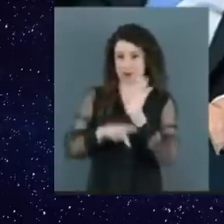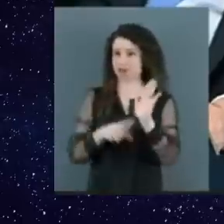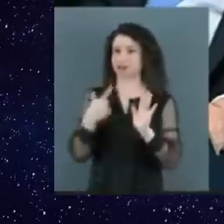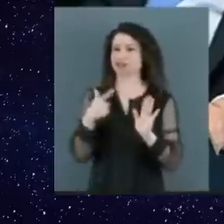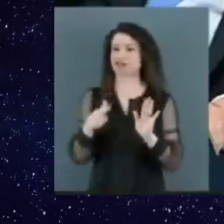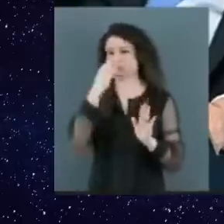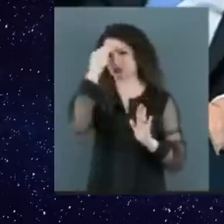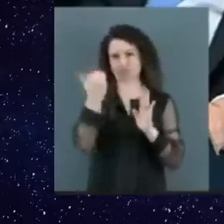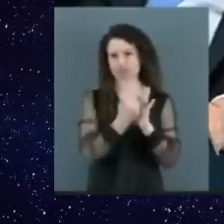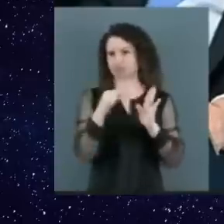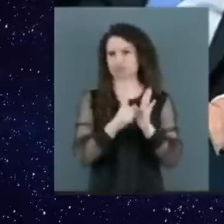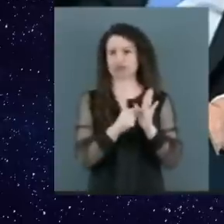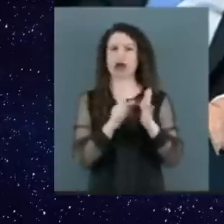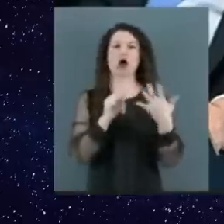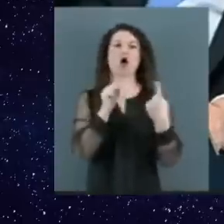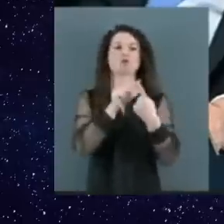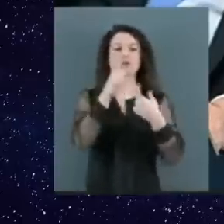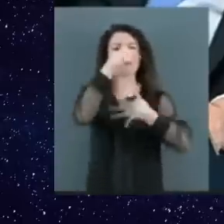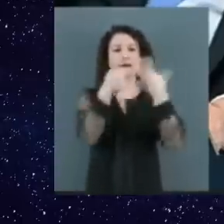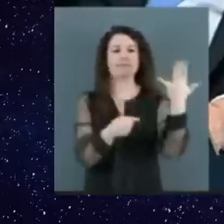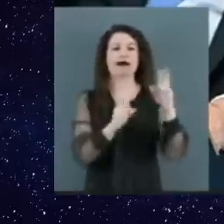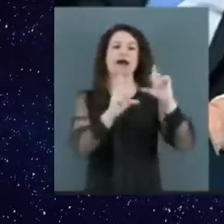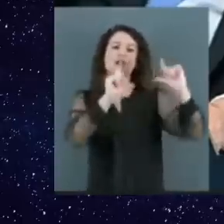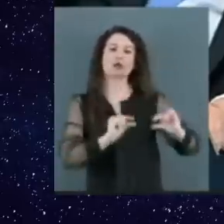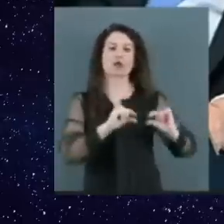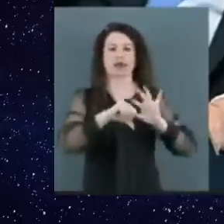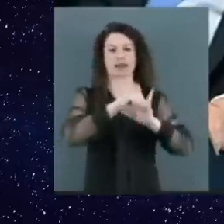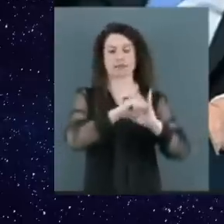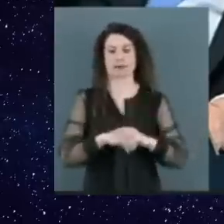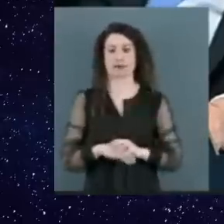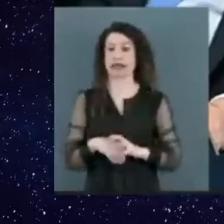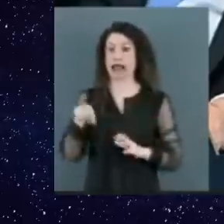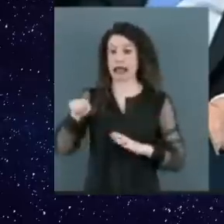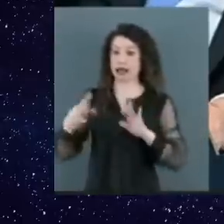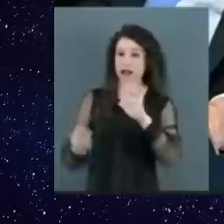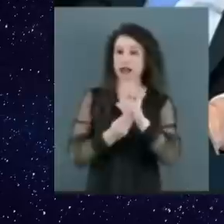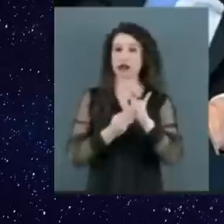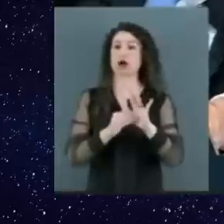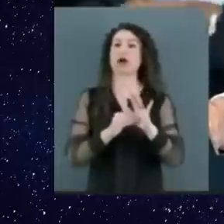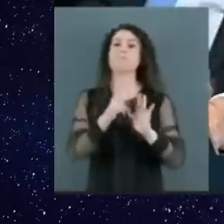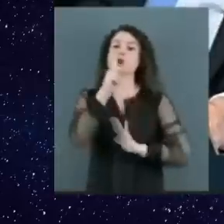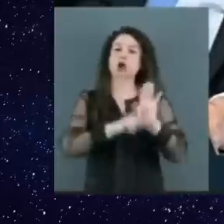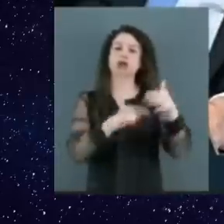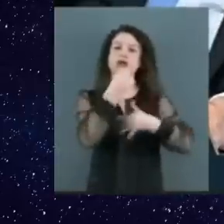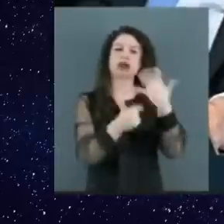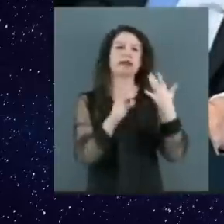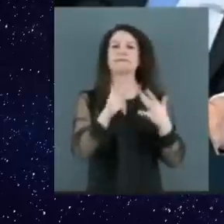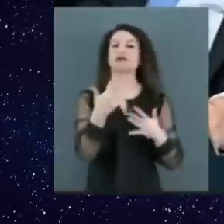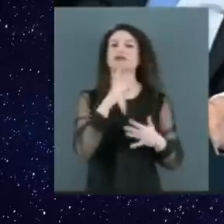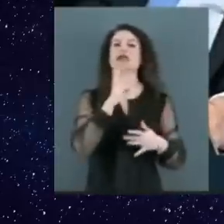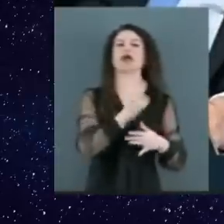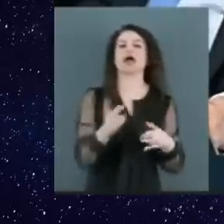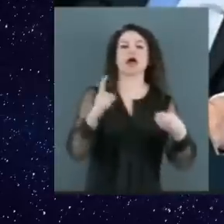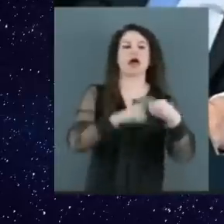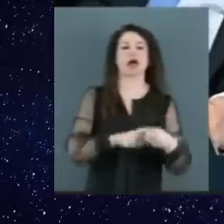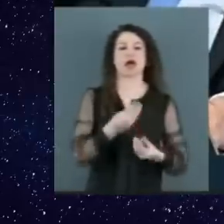não conseguiu atingir as metas de redução da criminalidade, aplicou-se em recursos em projetos sem retorno e, aliado a isso, as